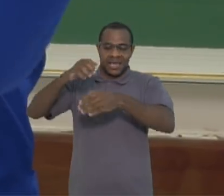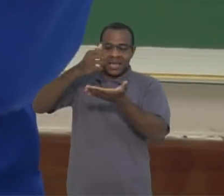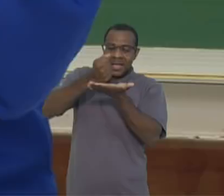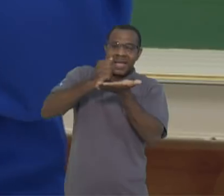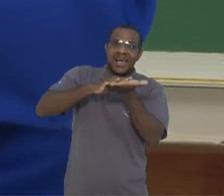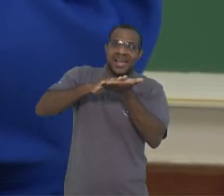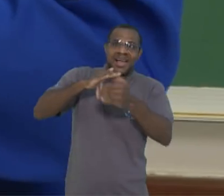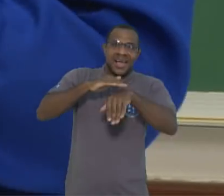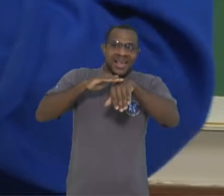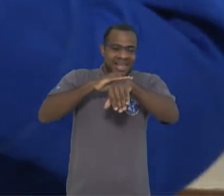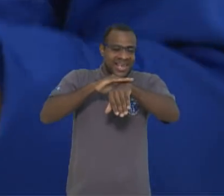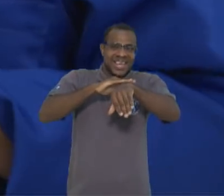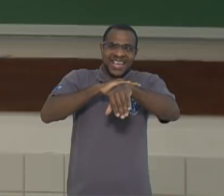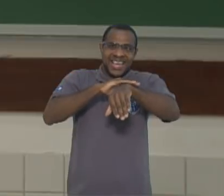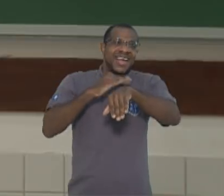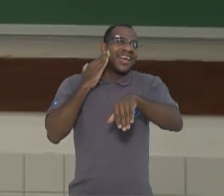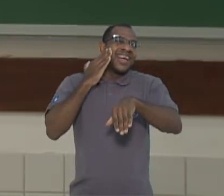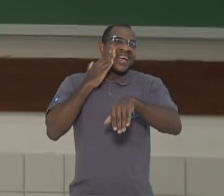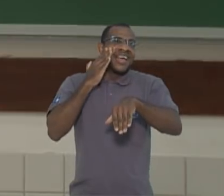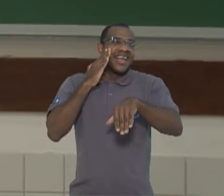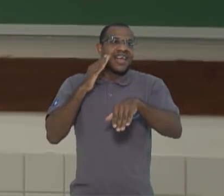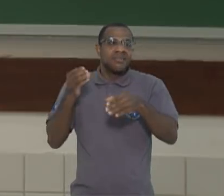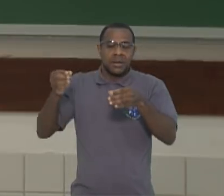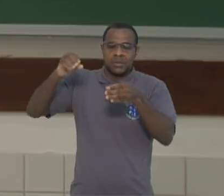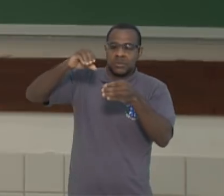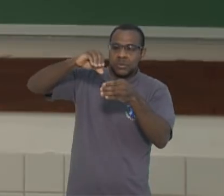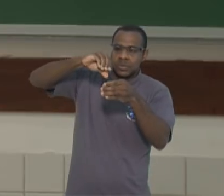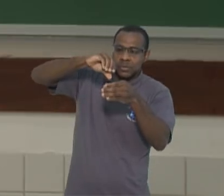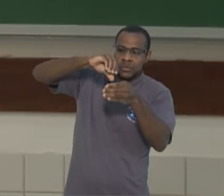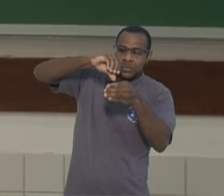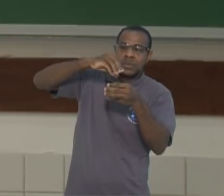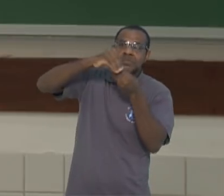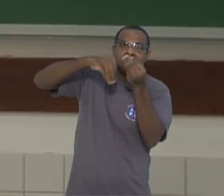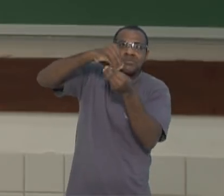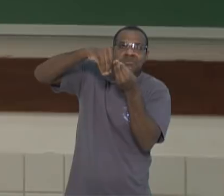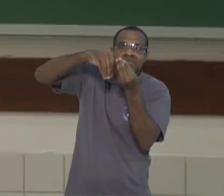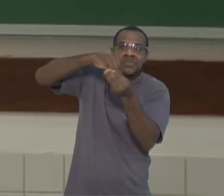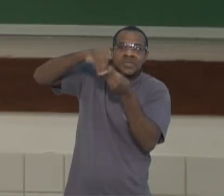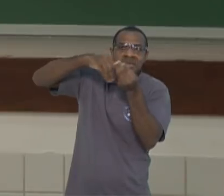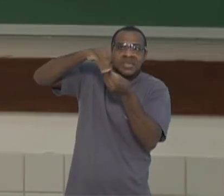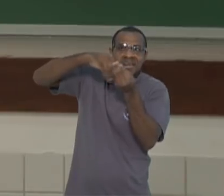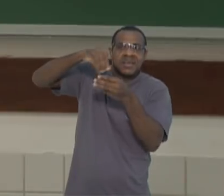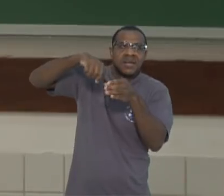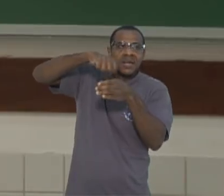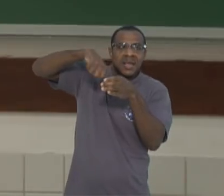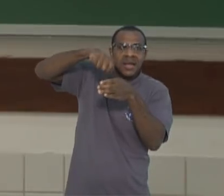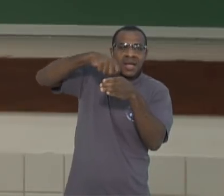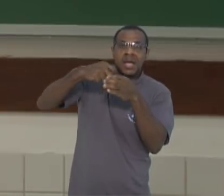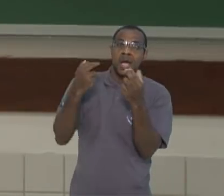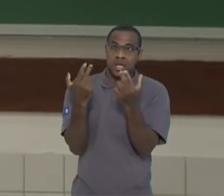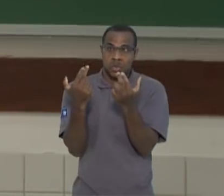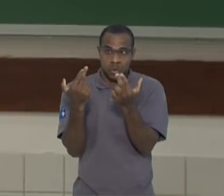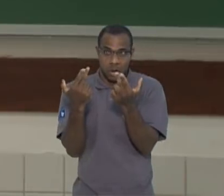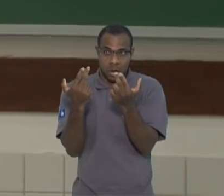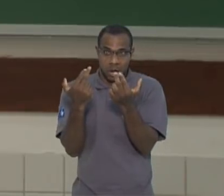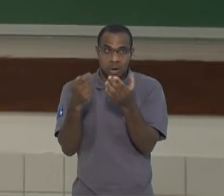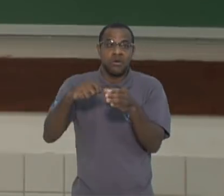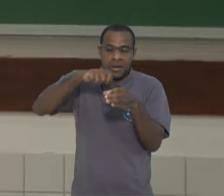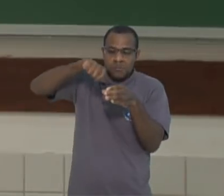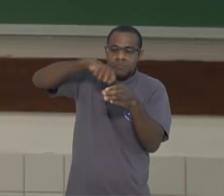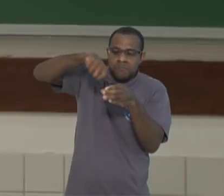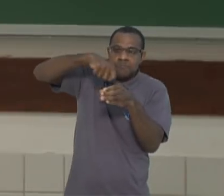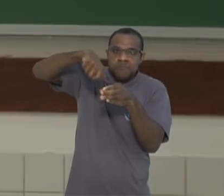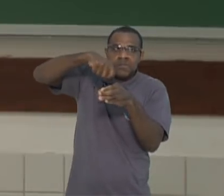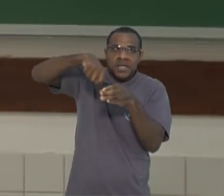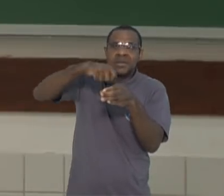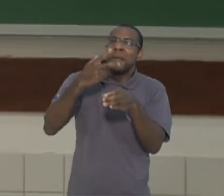vai misturar com um pouquinho de amido de milho, tá bom? Então você vai misturar as duas quantidades iguais, mexer como